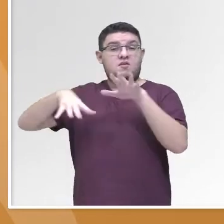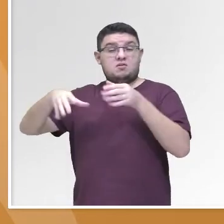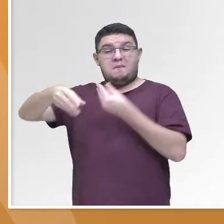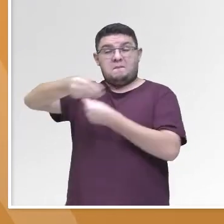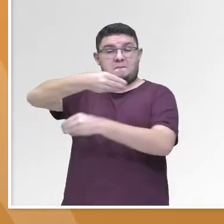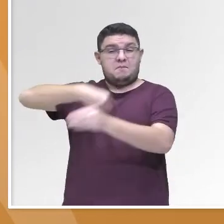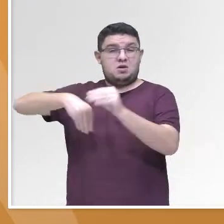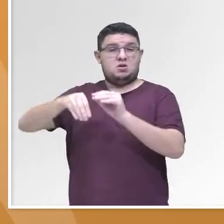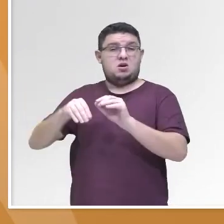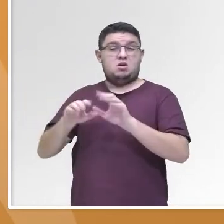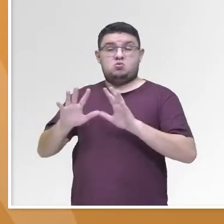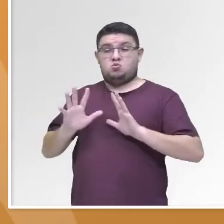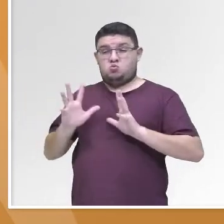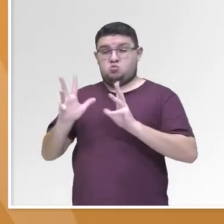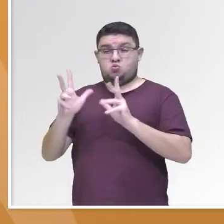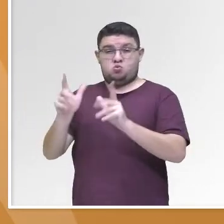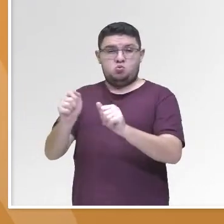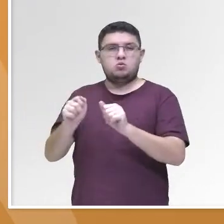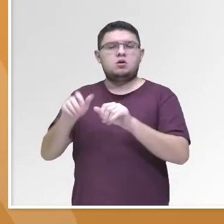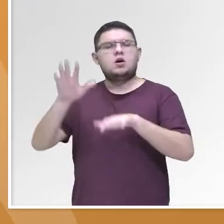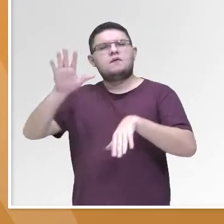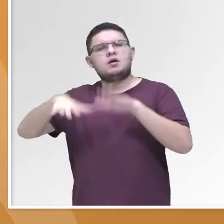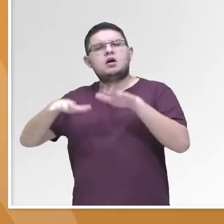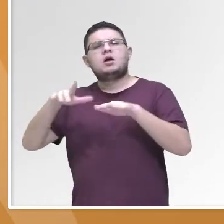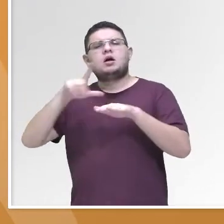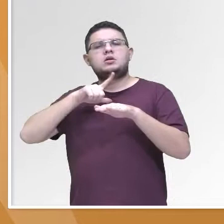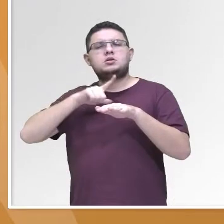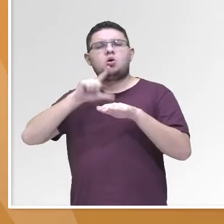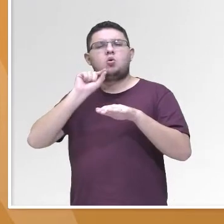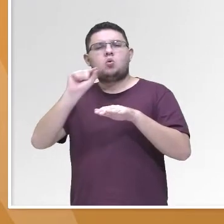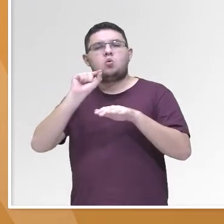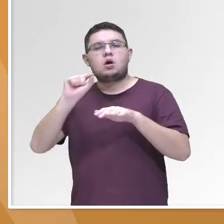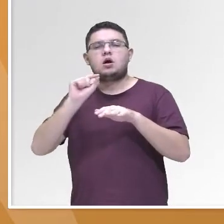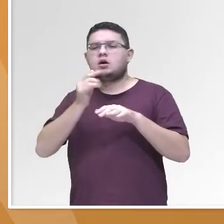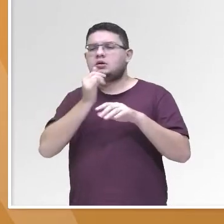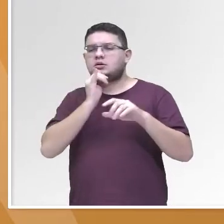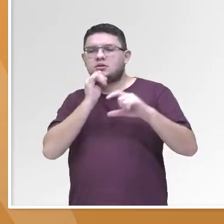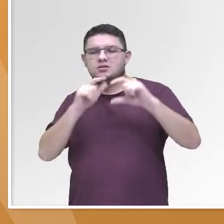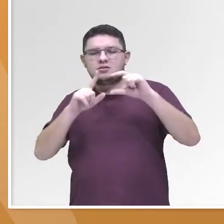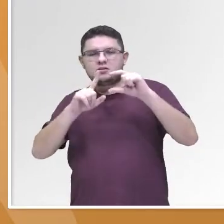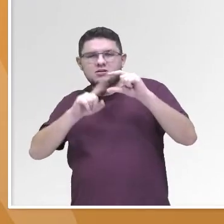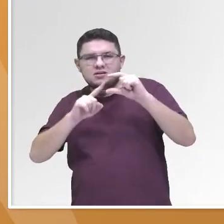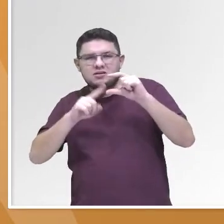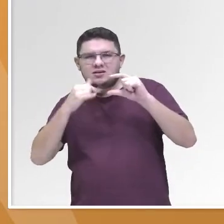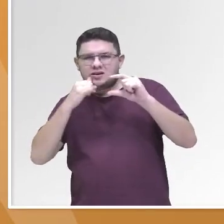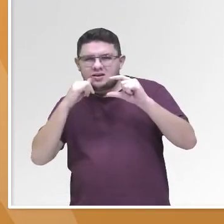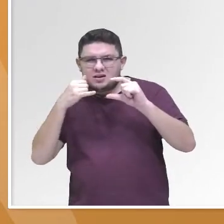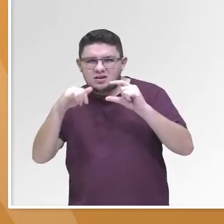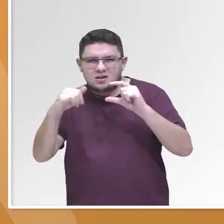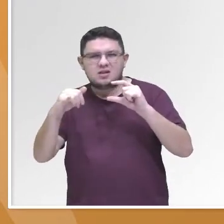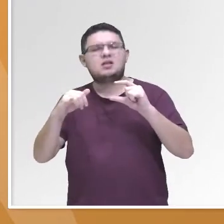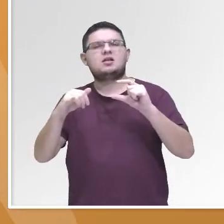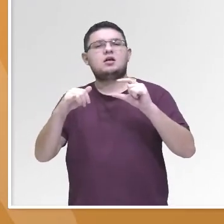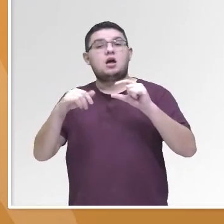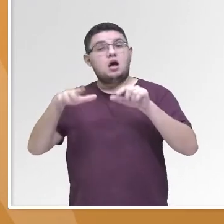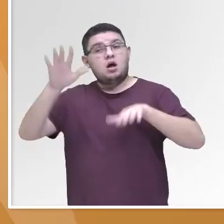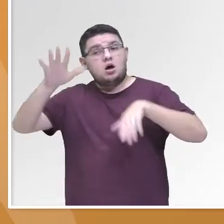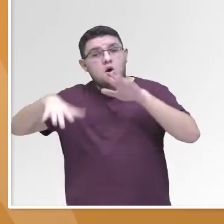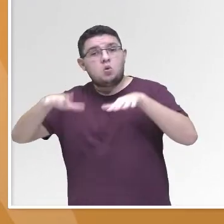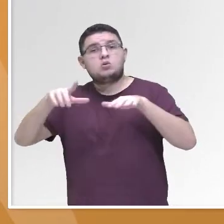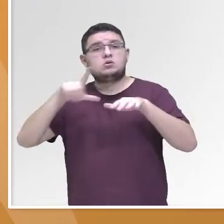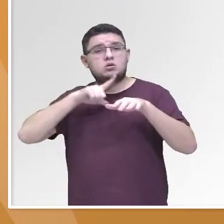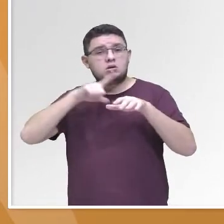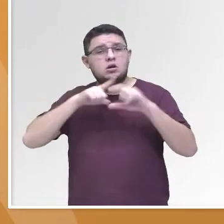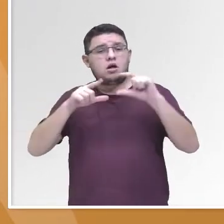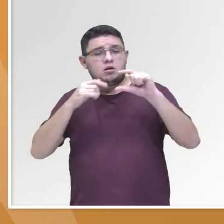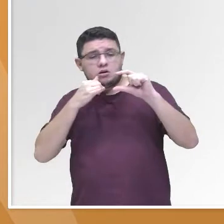tem eletrônicos ali, às vezes vem a pilha, que é um grande problema, né? A gente tem algumas empresas que fazem a coleta da pilha, aquela que